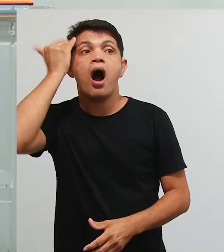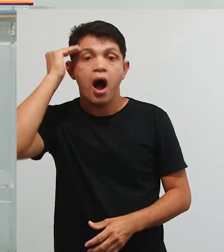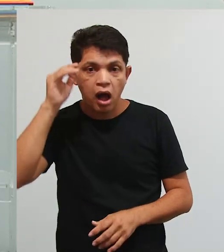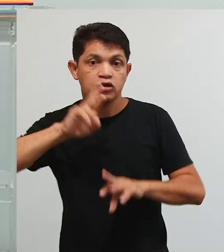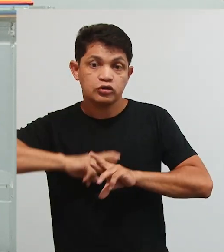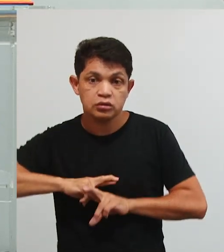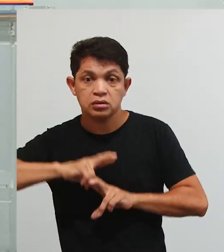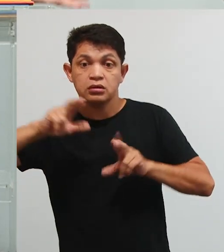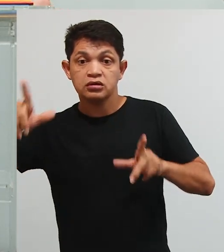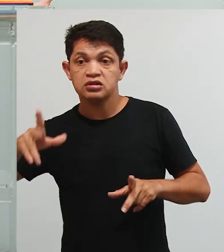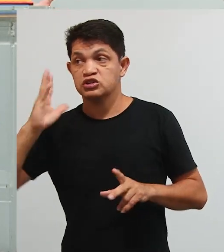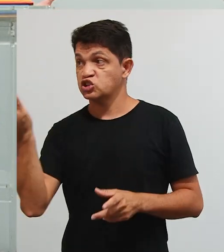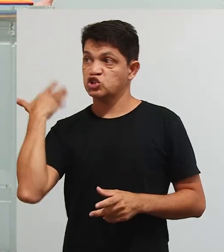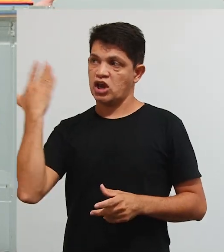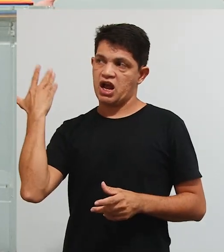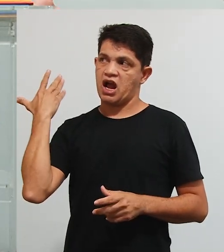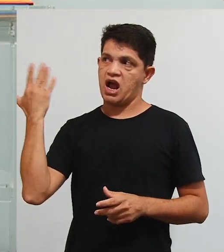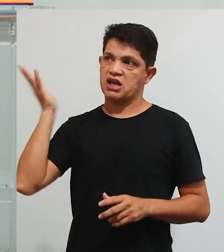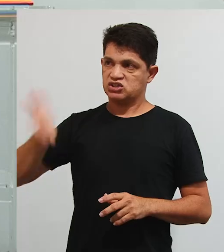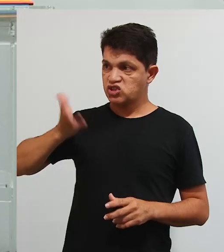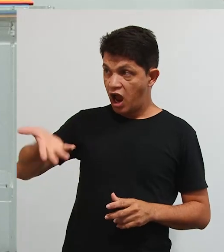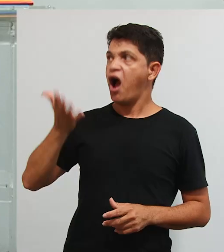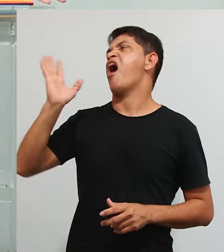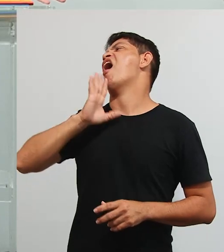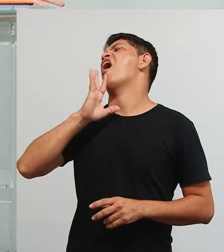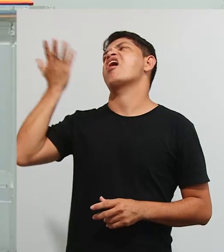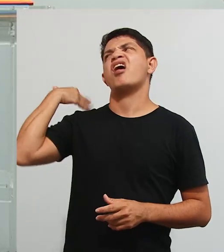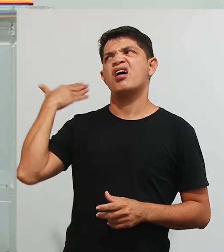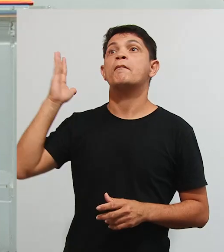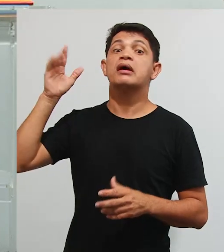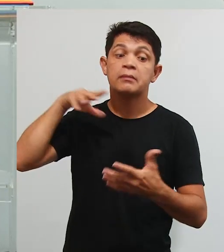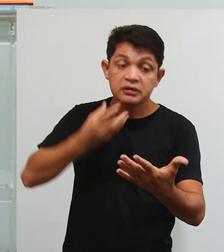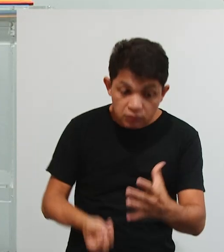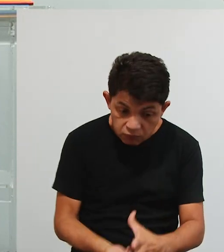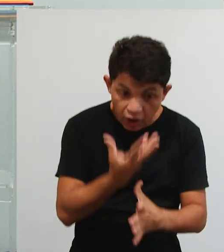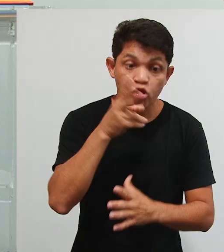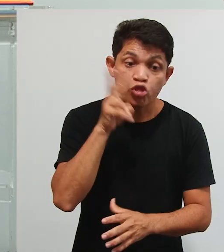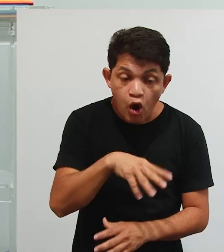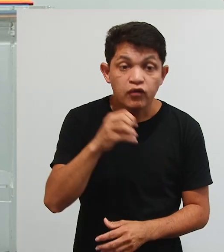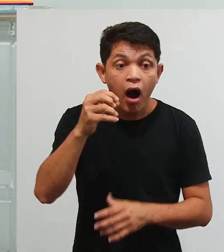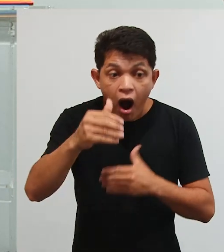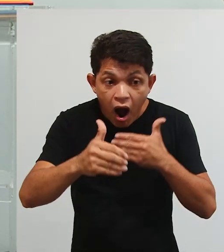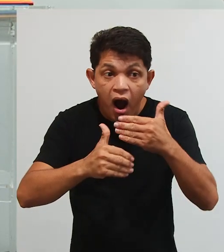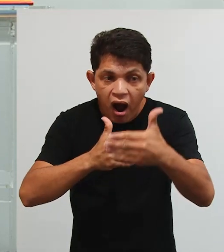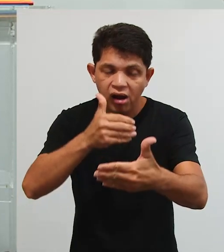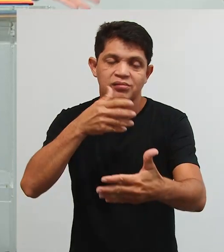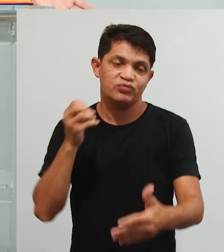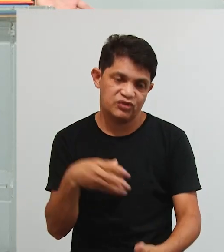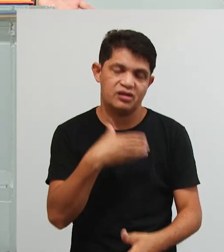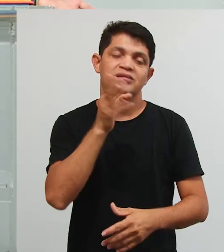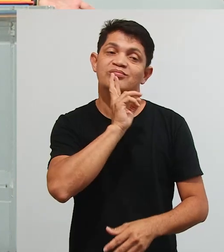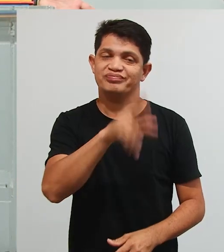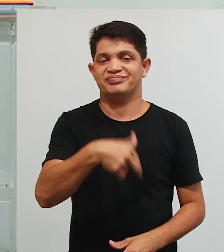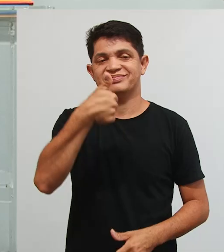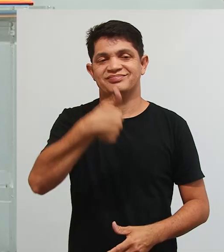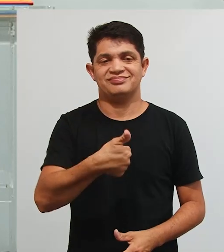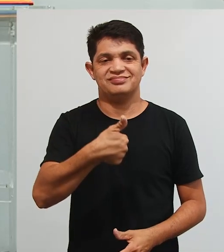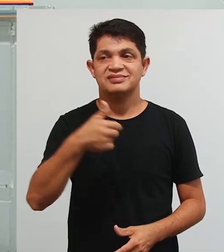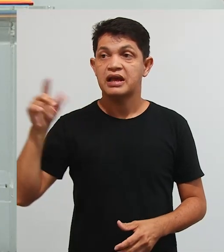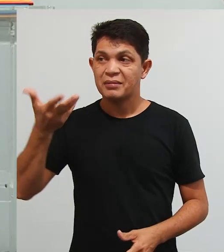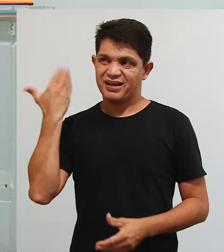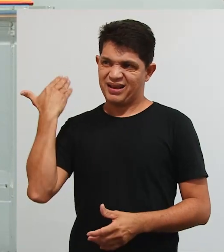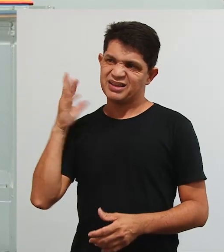nós já falamos, que é na perspectiva do design thinking e também na perspectiva política do Pedrinho. E é isso que vai fazer o quê? Isso que